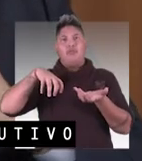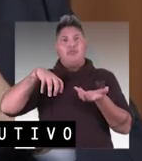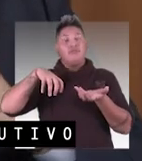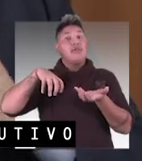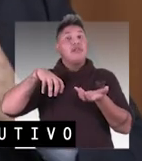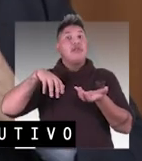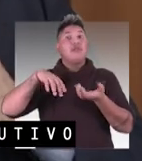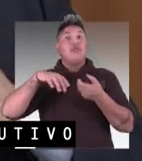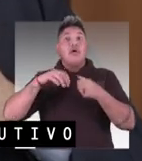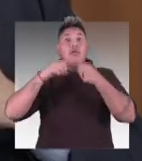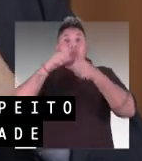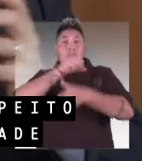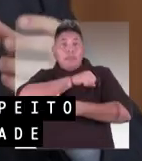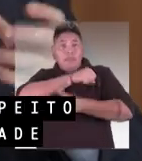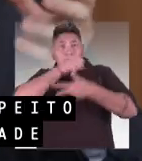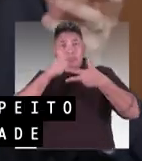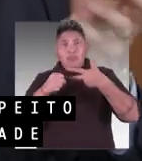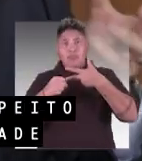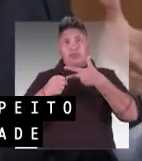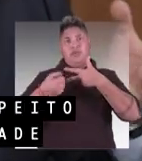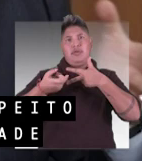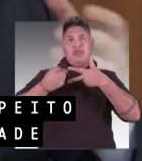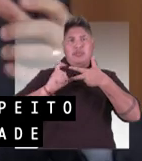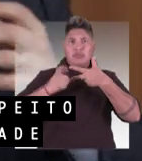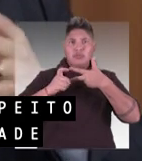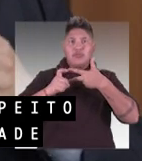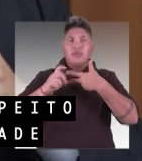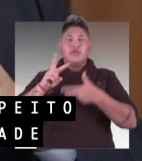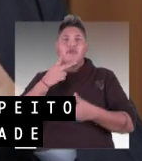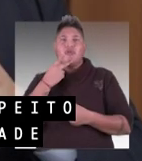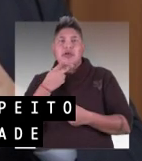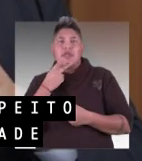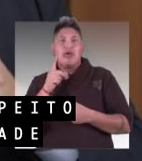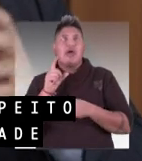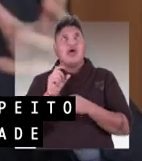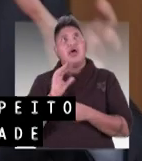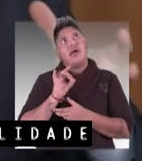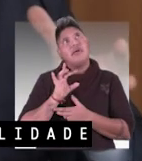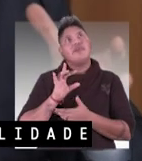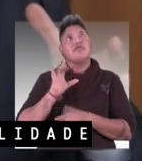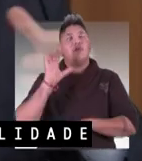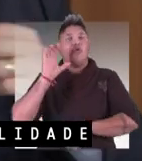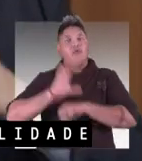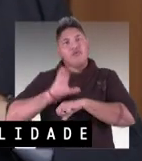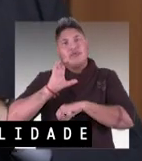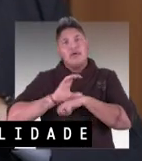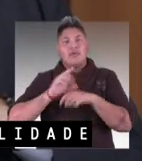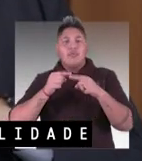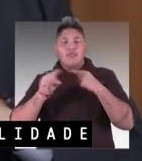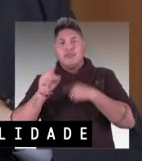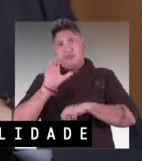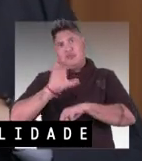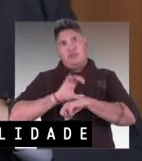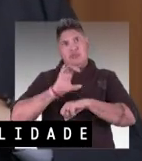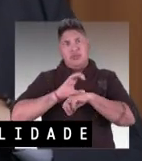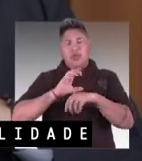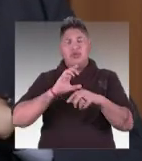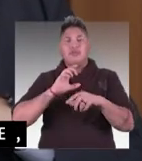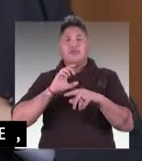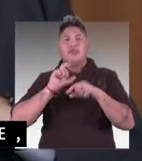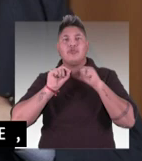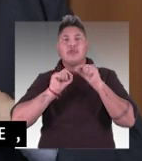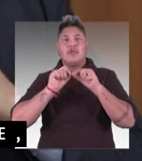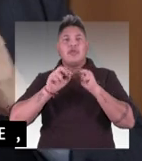Poder Executivo, não só questões a respeito da constitucionalidade ou da inconstitucionalidade